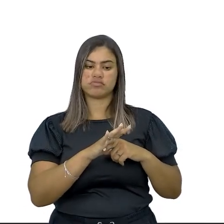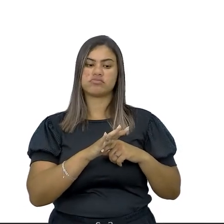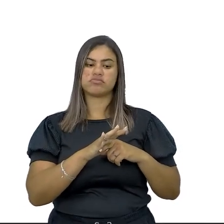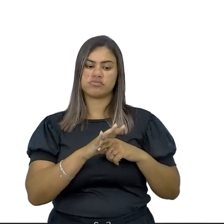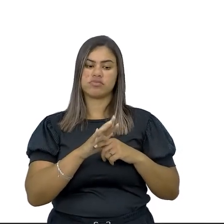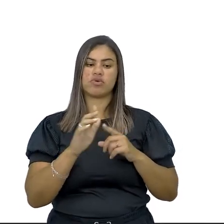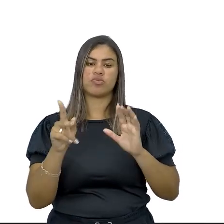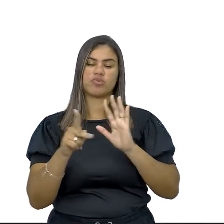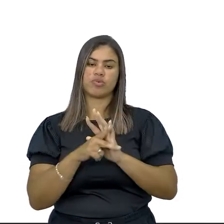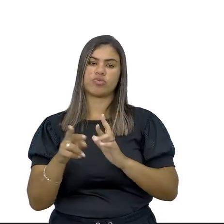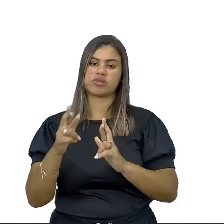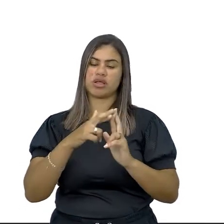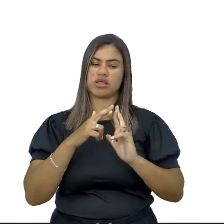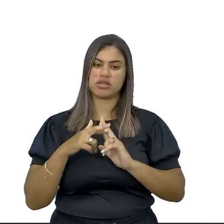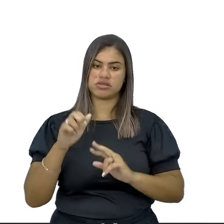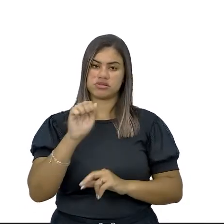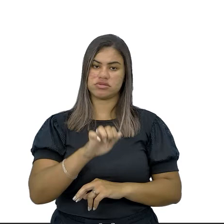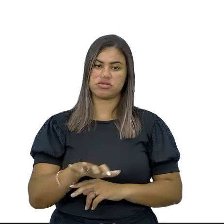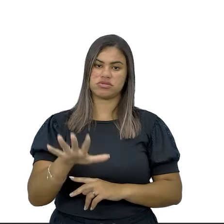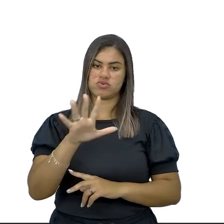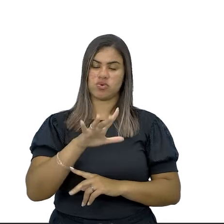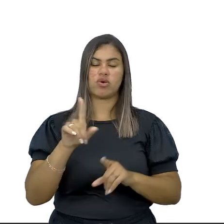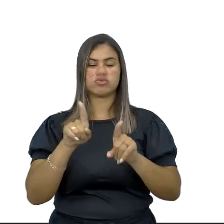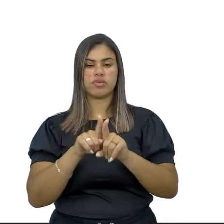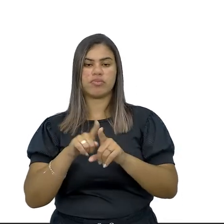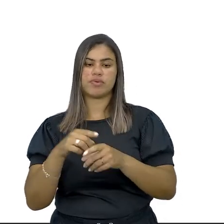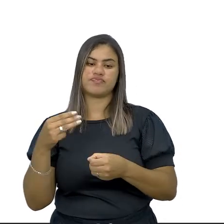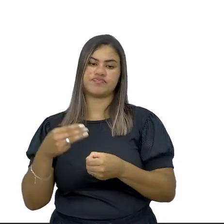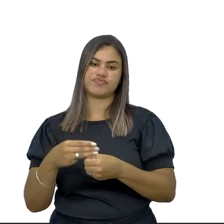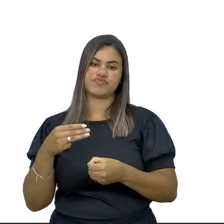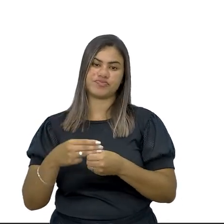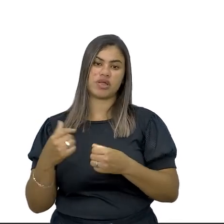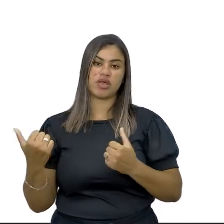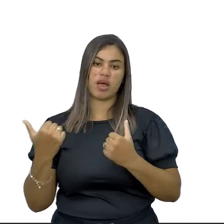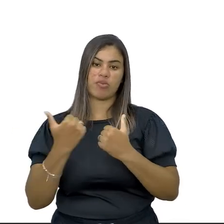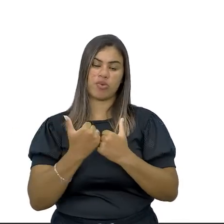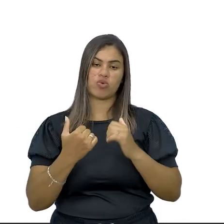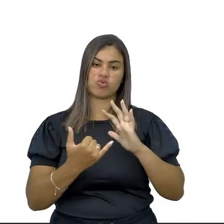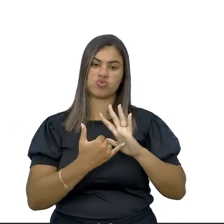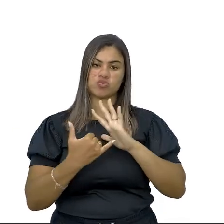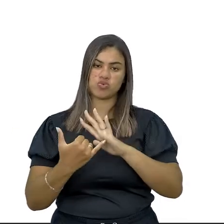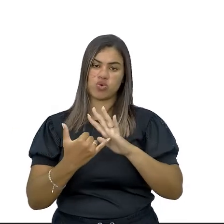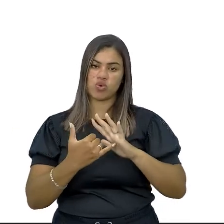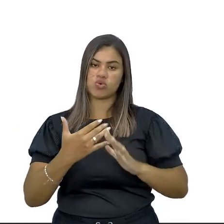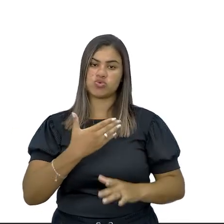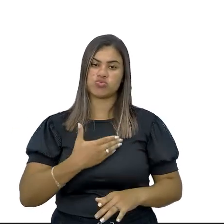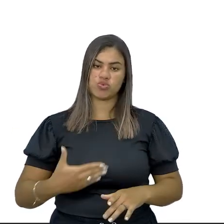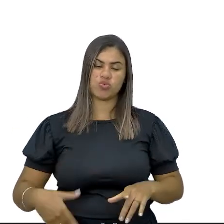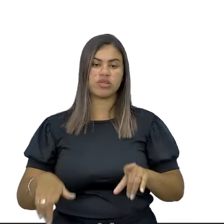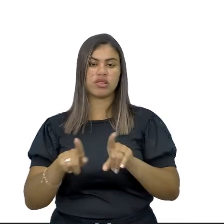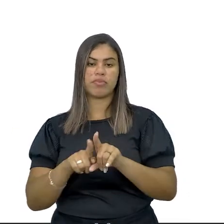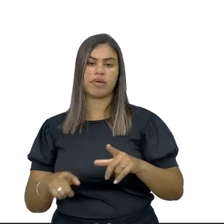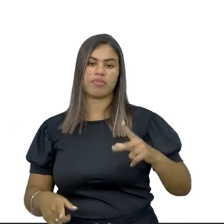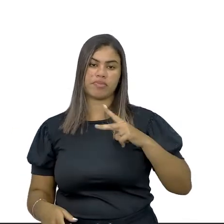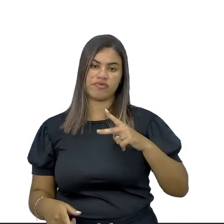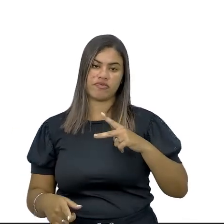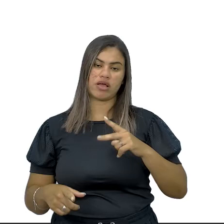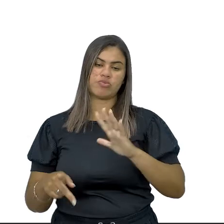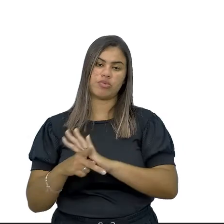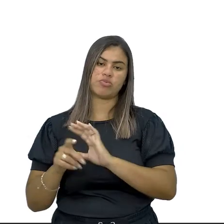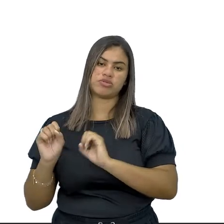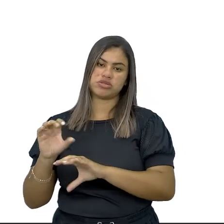as redes estadual e as municipais, com o apoio das instituições públicas e privadas de